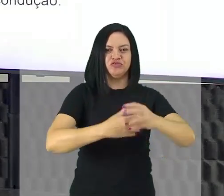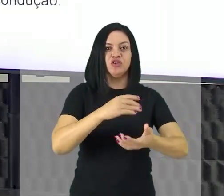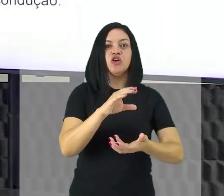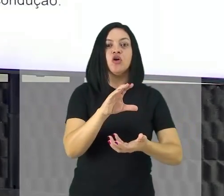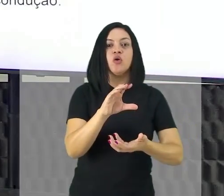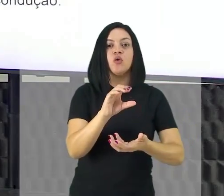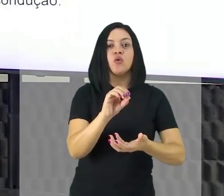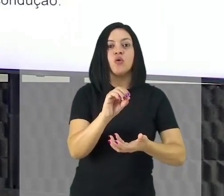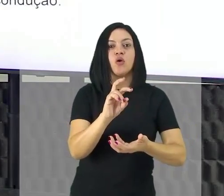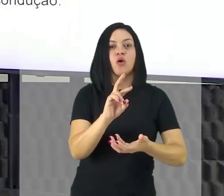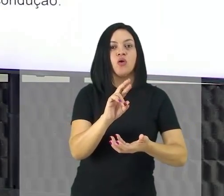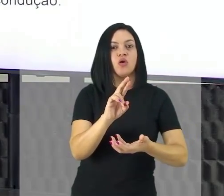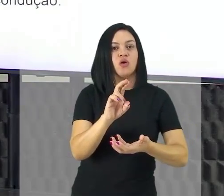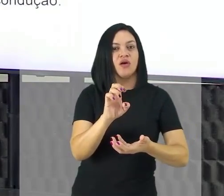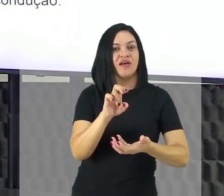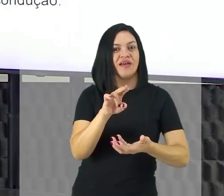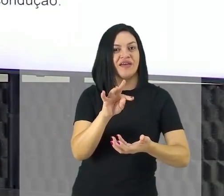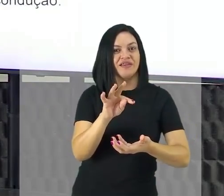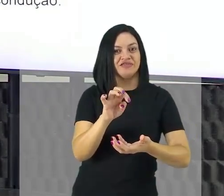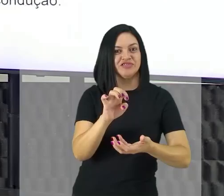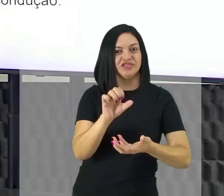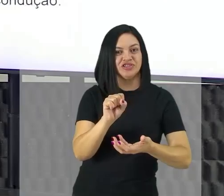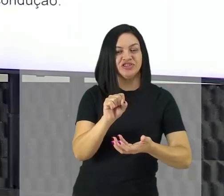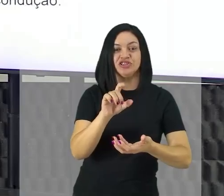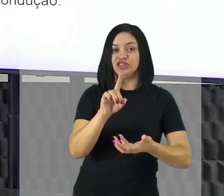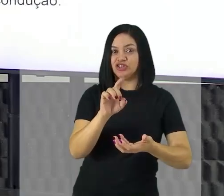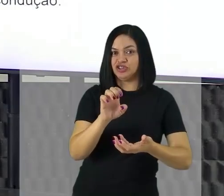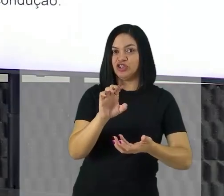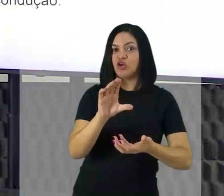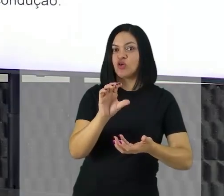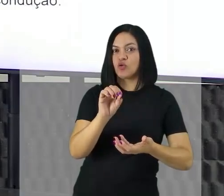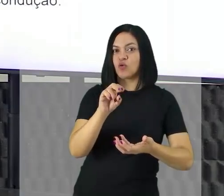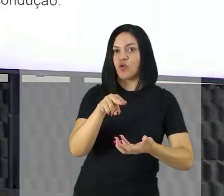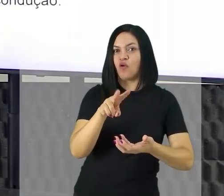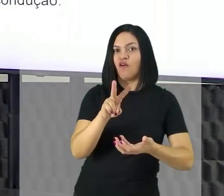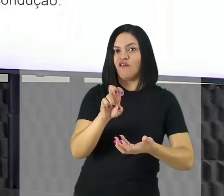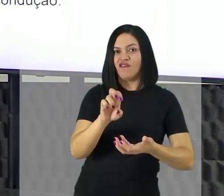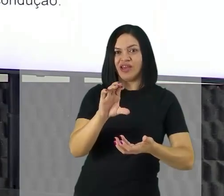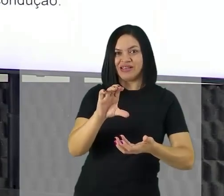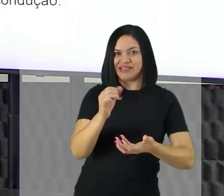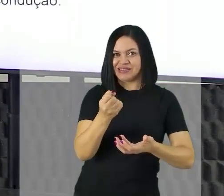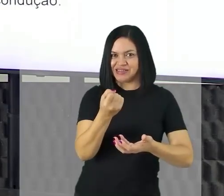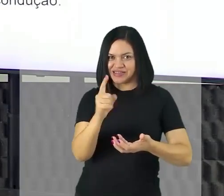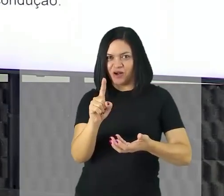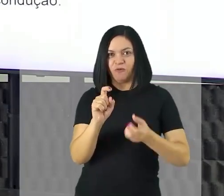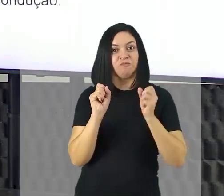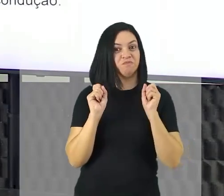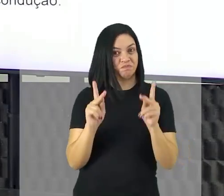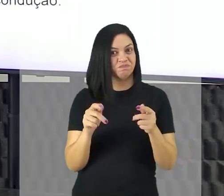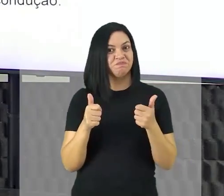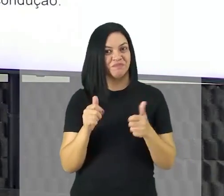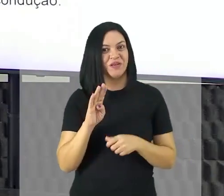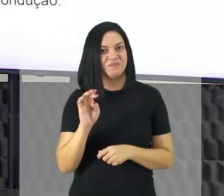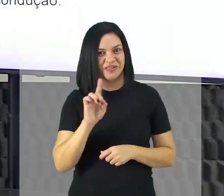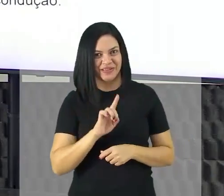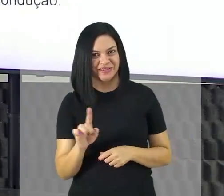de convecção. Esse é a transmissão de calor com o nome convecção. Beleza?